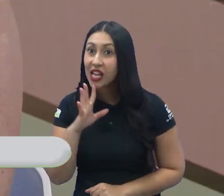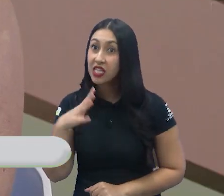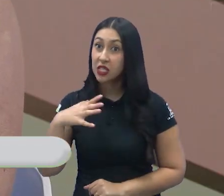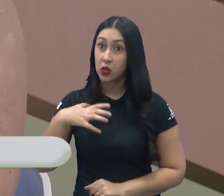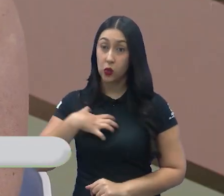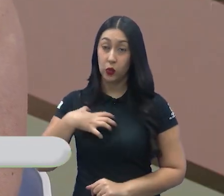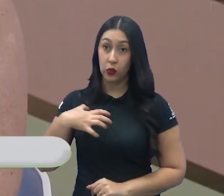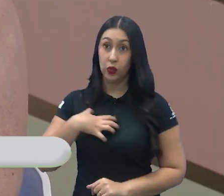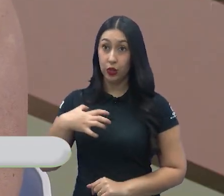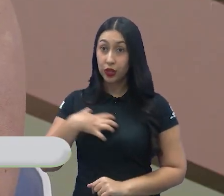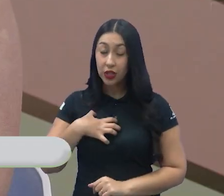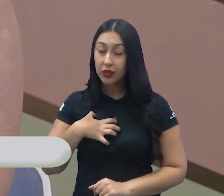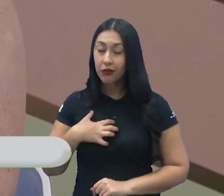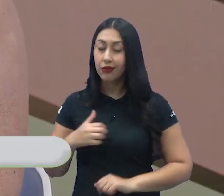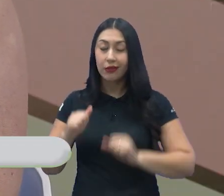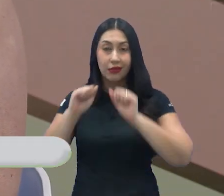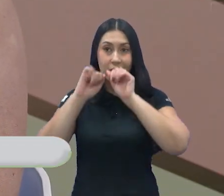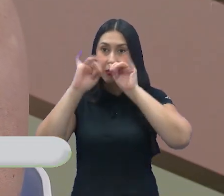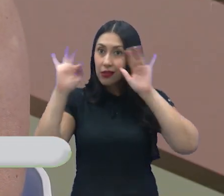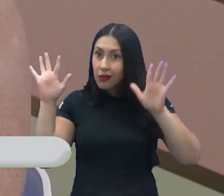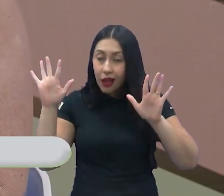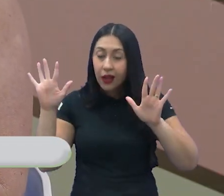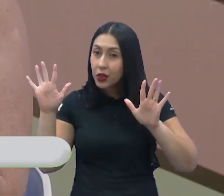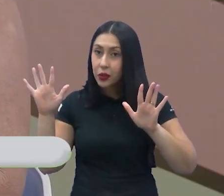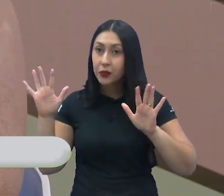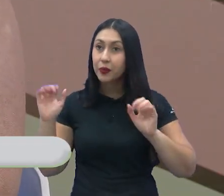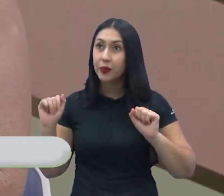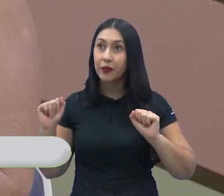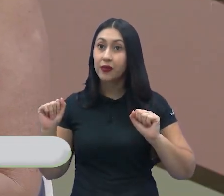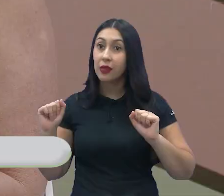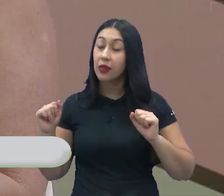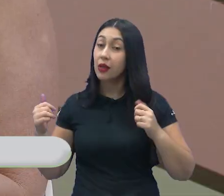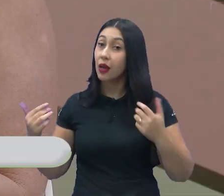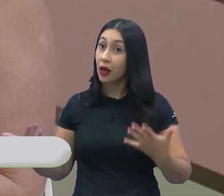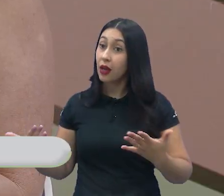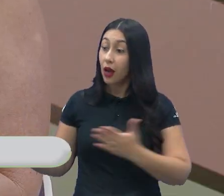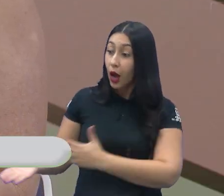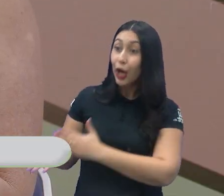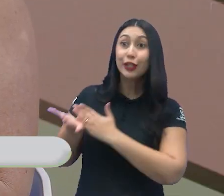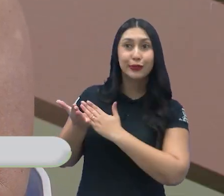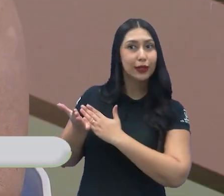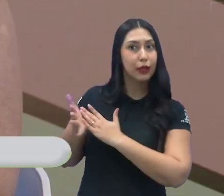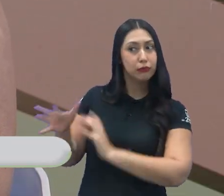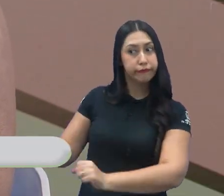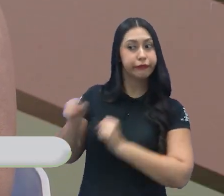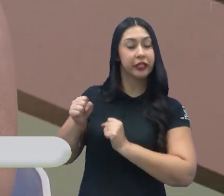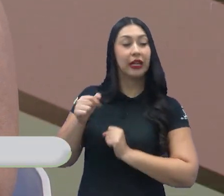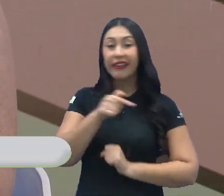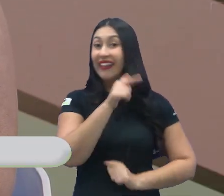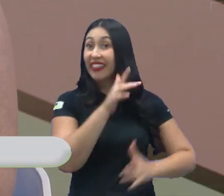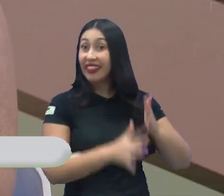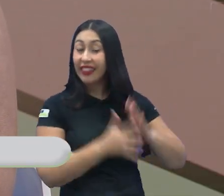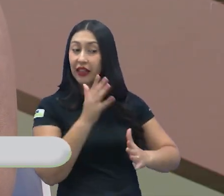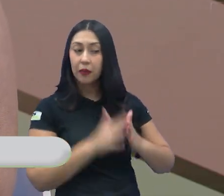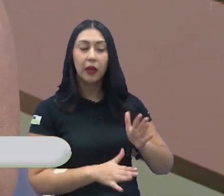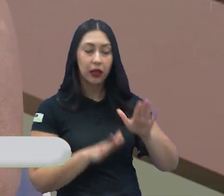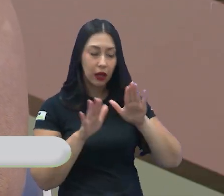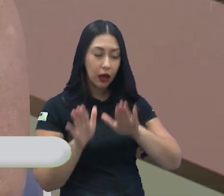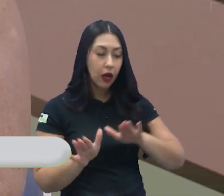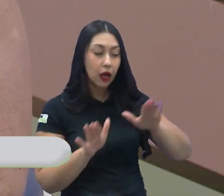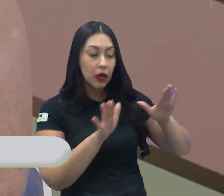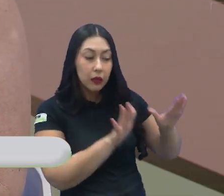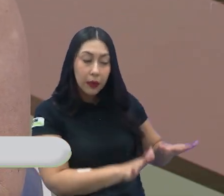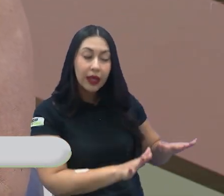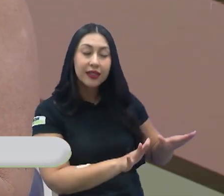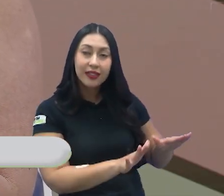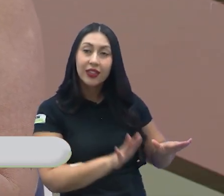clareza para as qualidades que você tem, aquelas que te ajudam e aquelas que por um momento pode te atrapalhar. Então, você